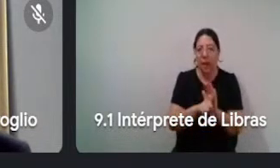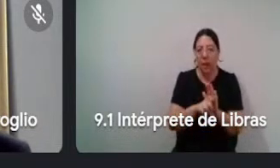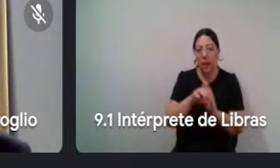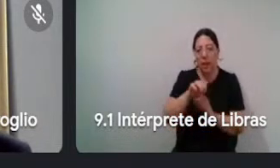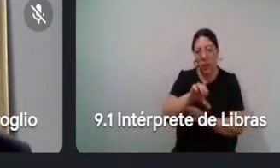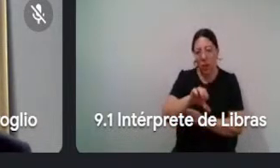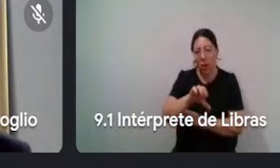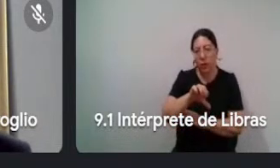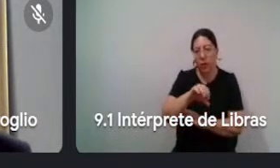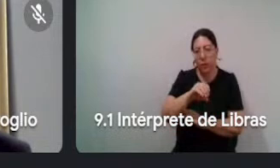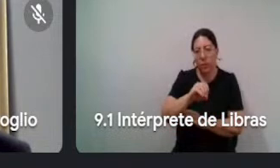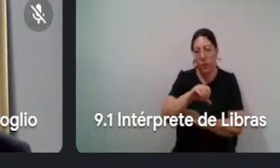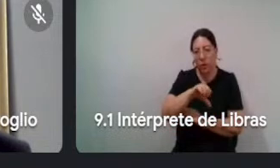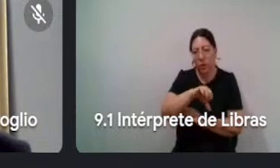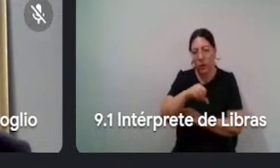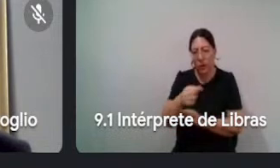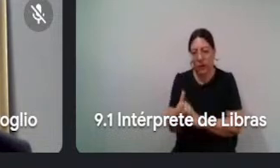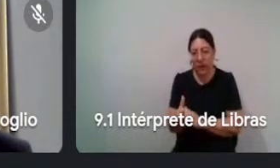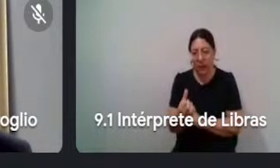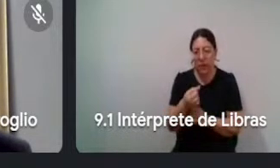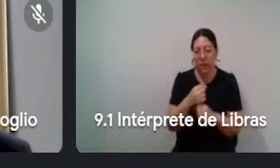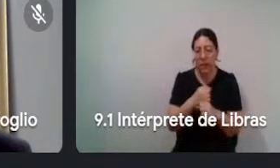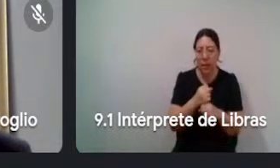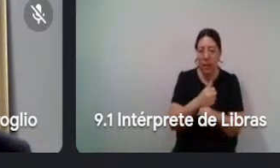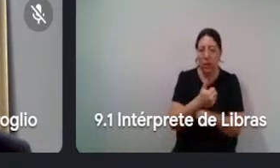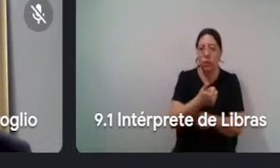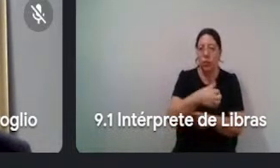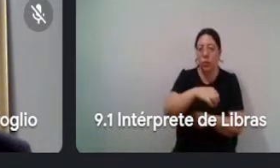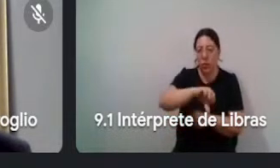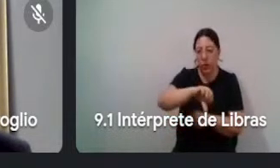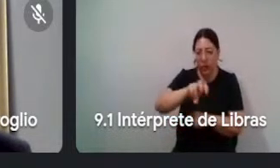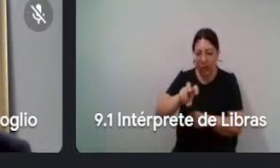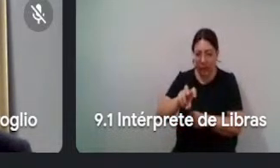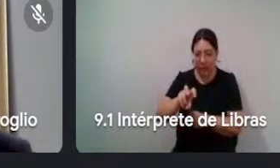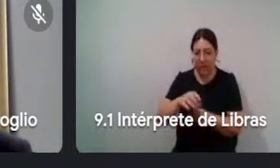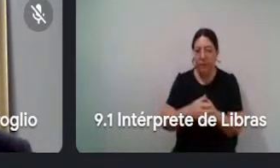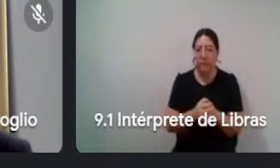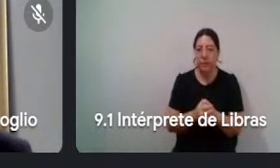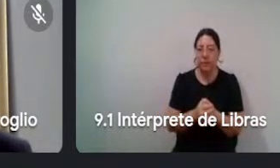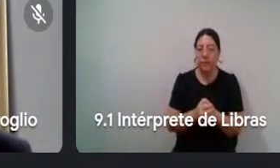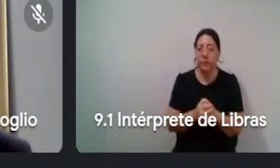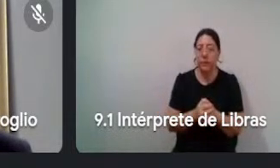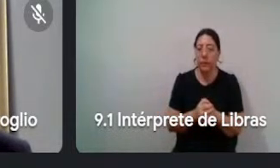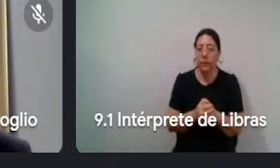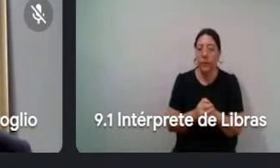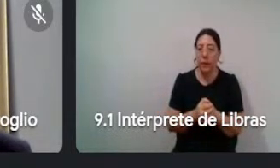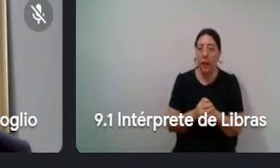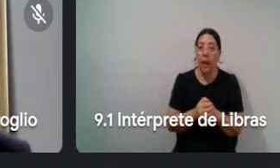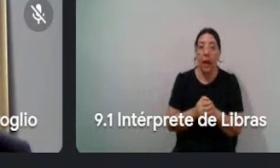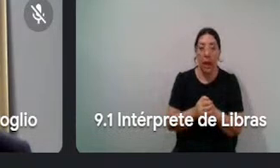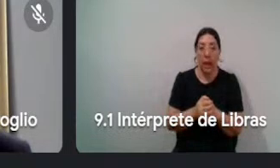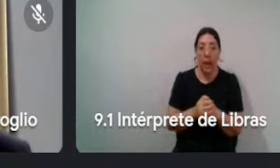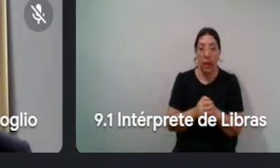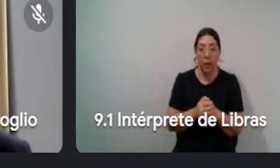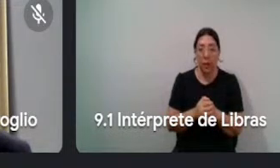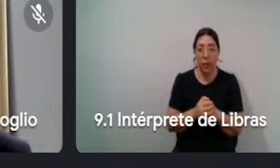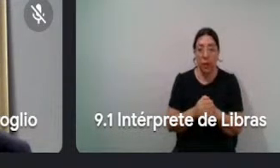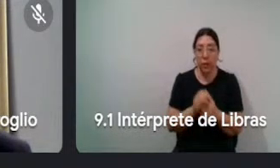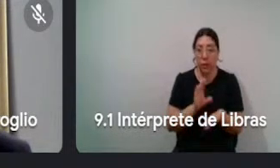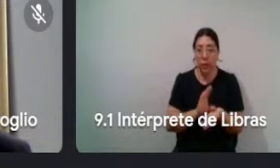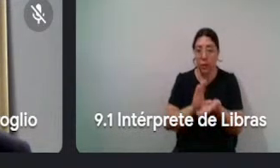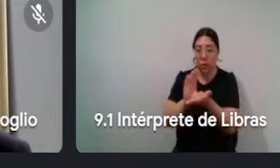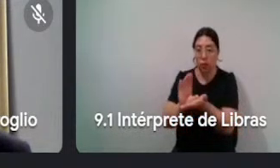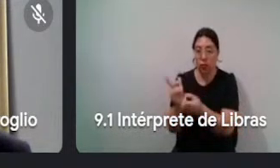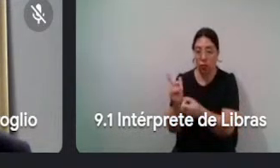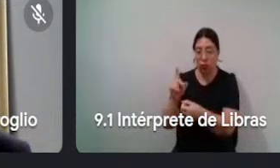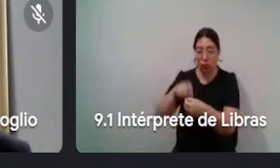95, qual seja a devolução da importância apontada como irregular e aplicação da multa